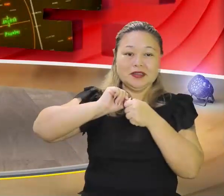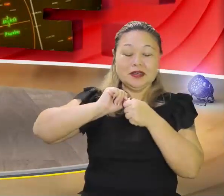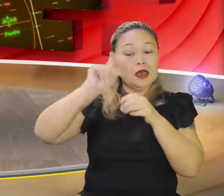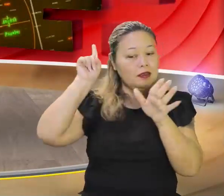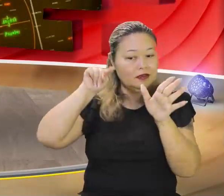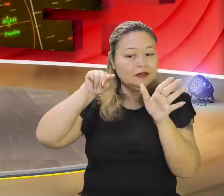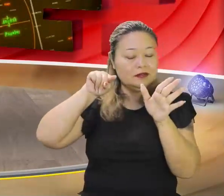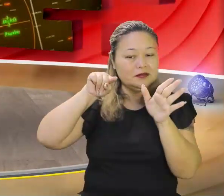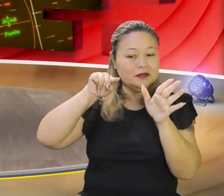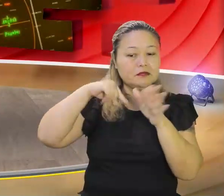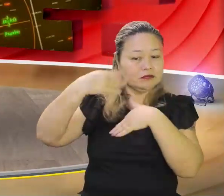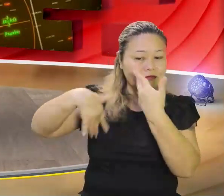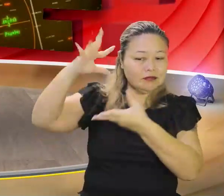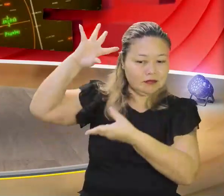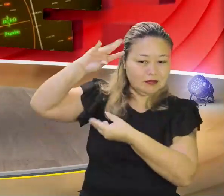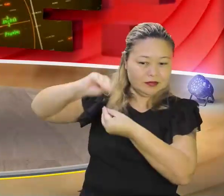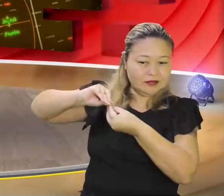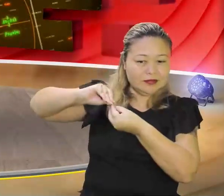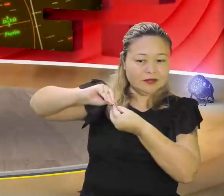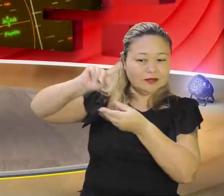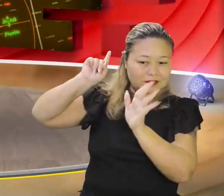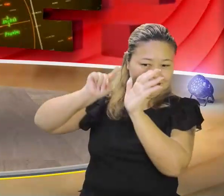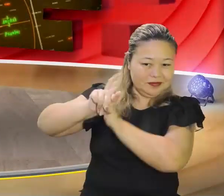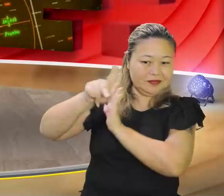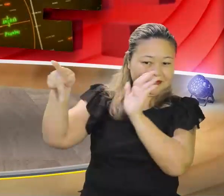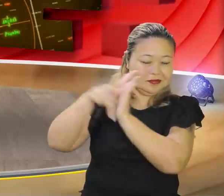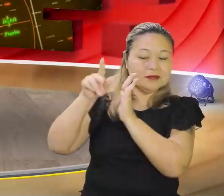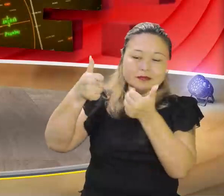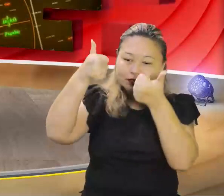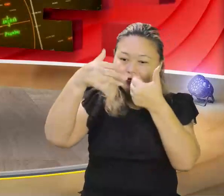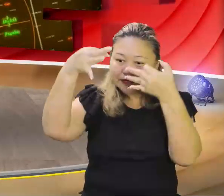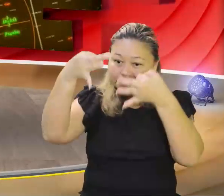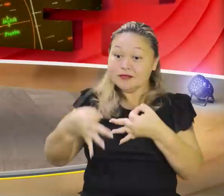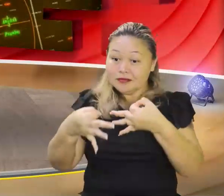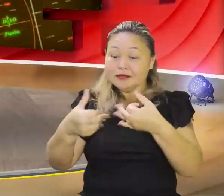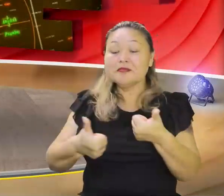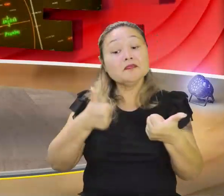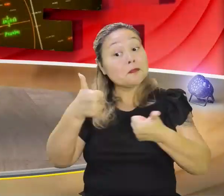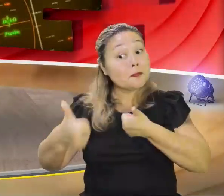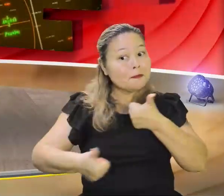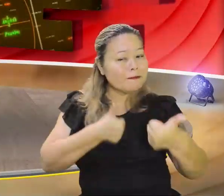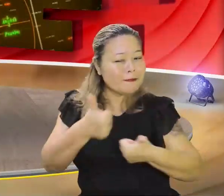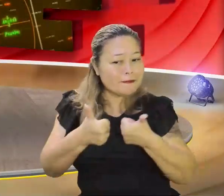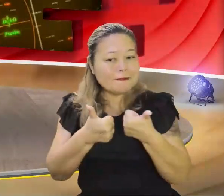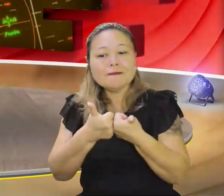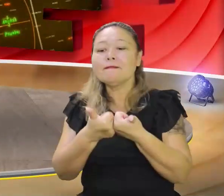pegada aí, desenvolver o raciocínio lógico de vocês. Tá certinho? Certinho. Beleza?